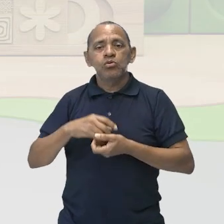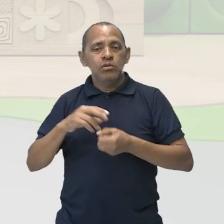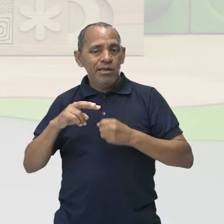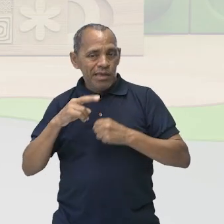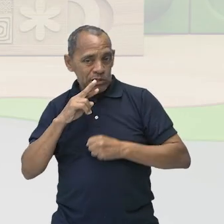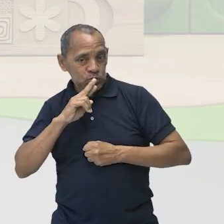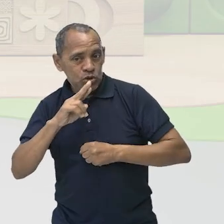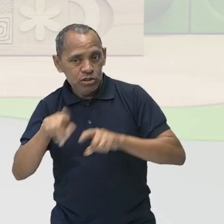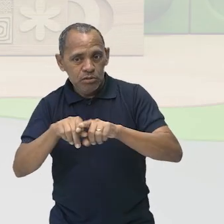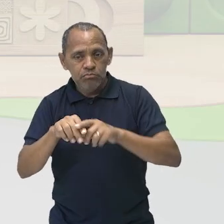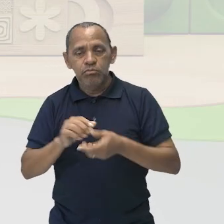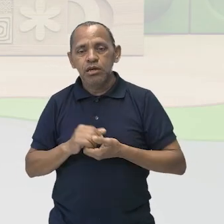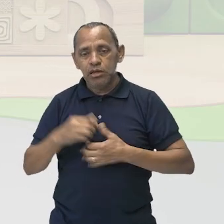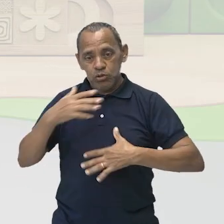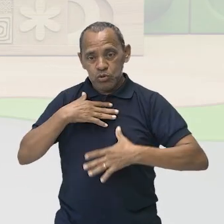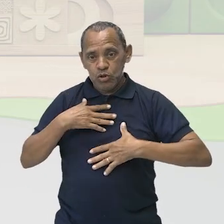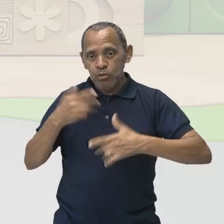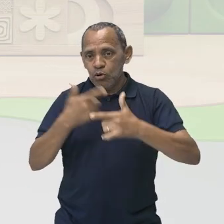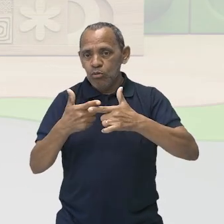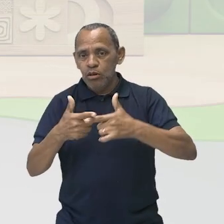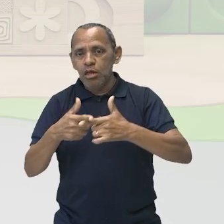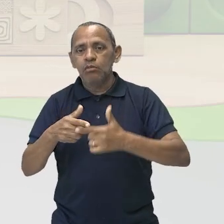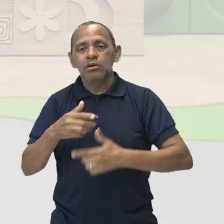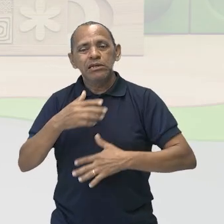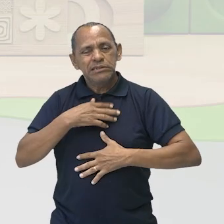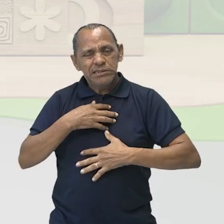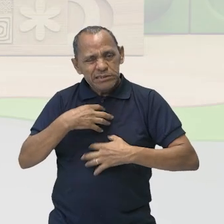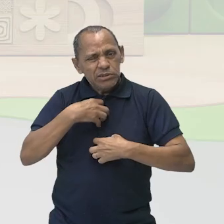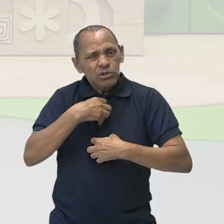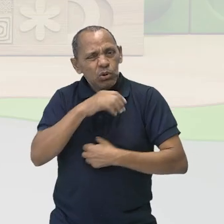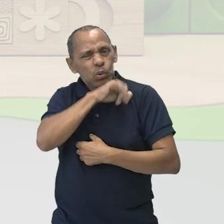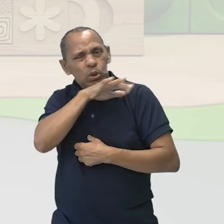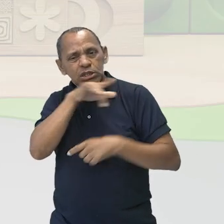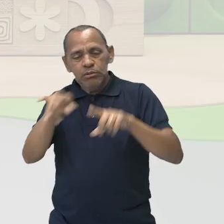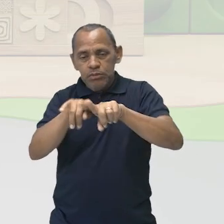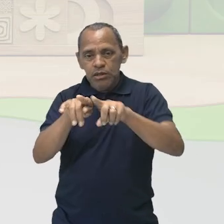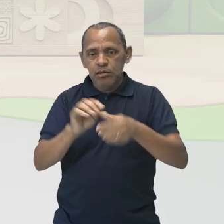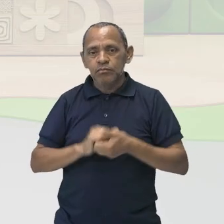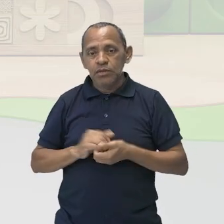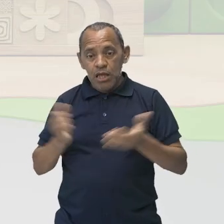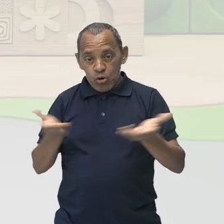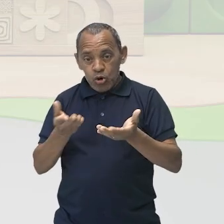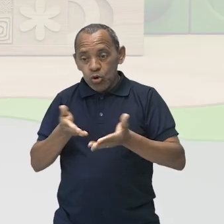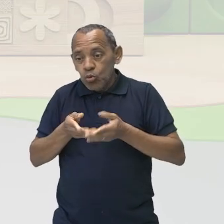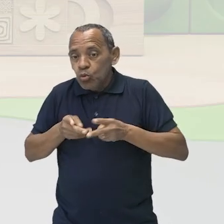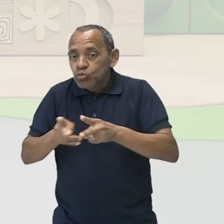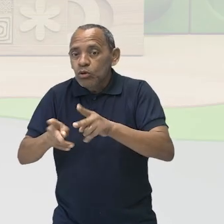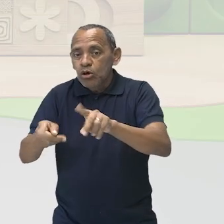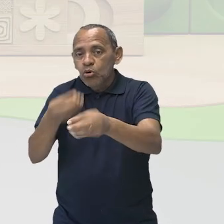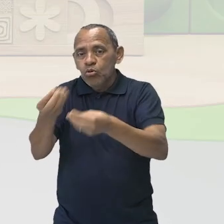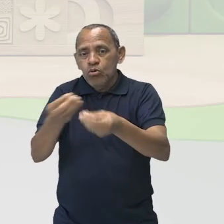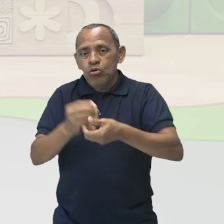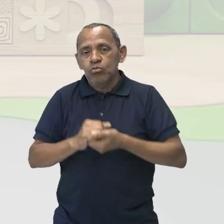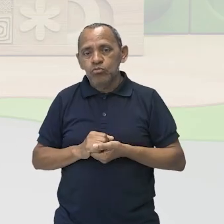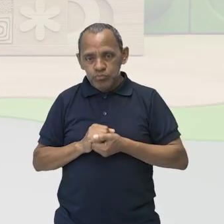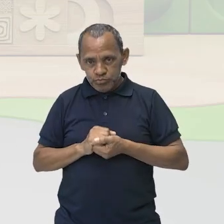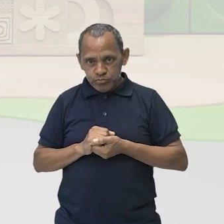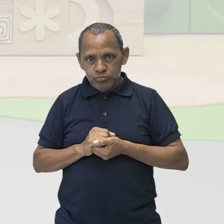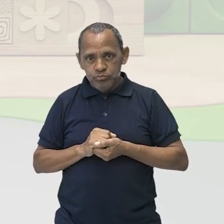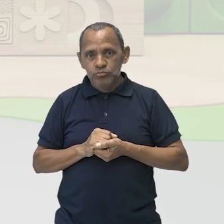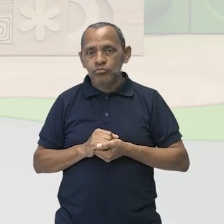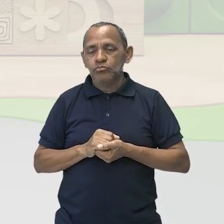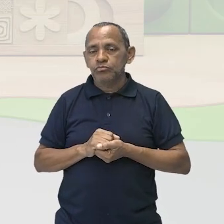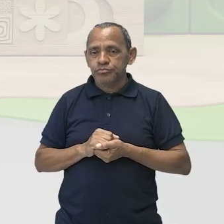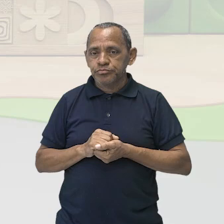que são esses mal-estares. Bem, vamos agora continuar com as fontes artificiais de